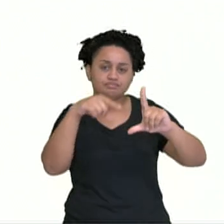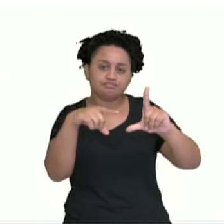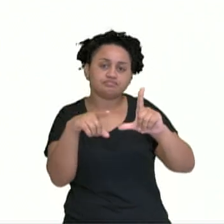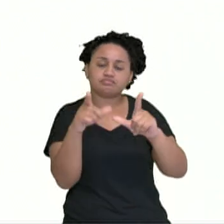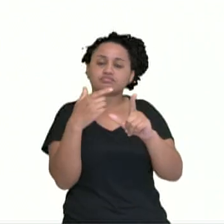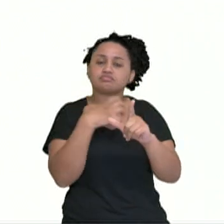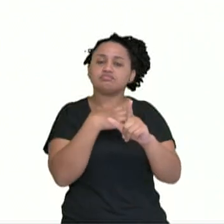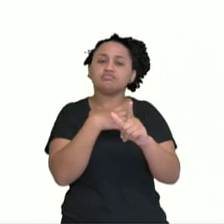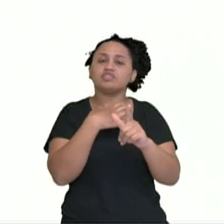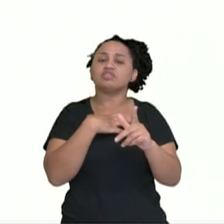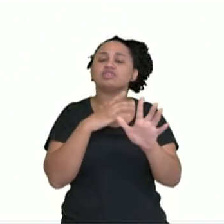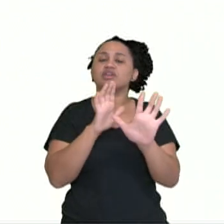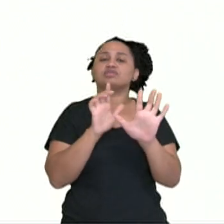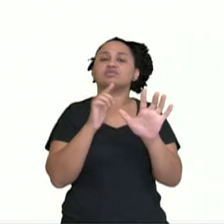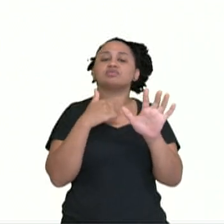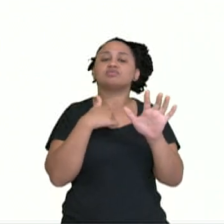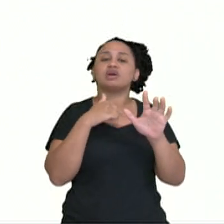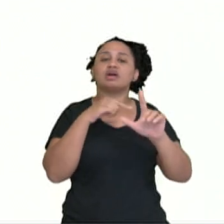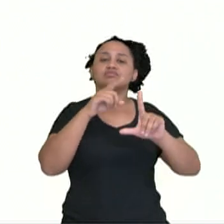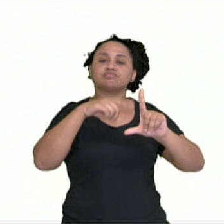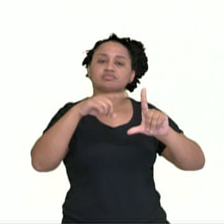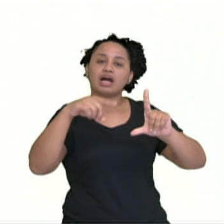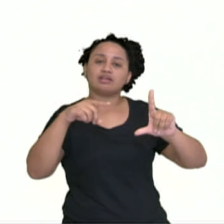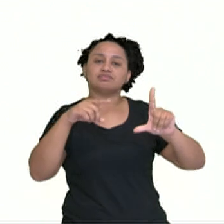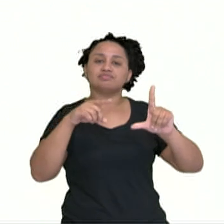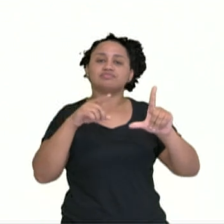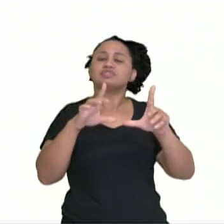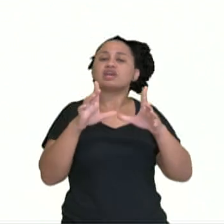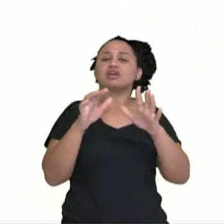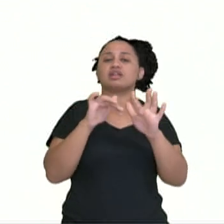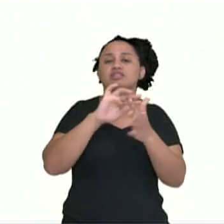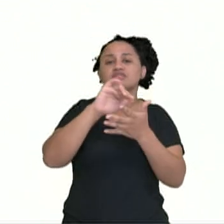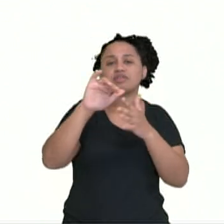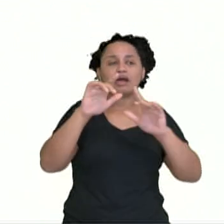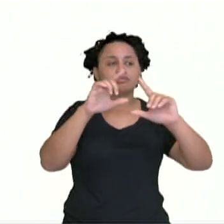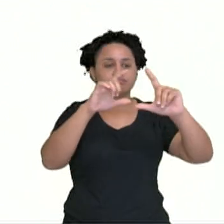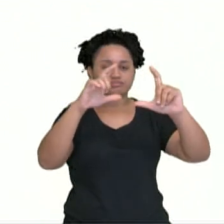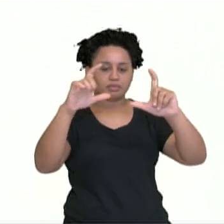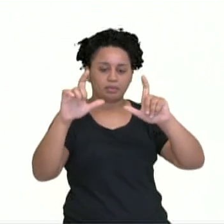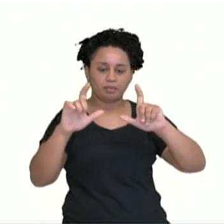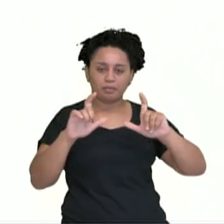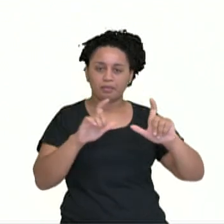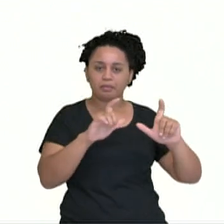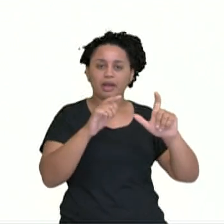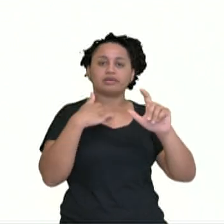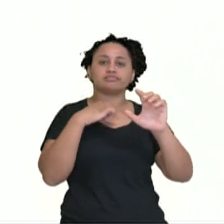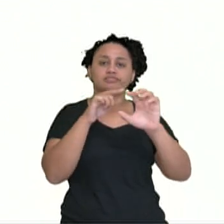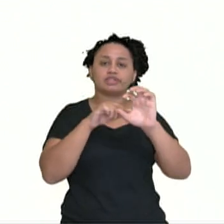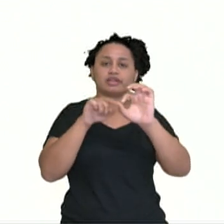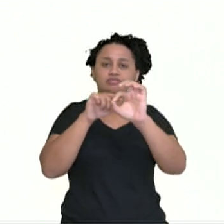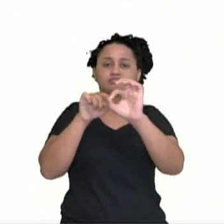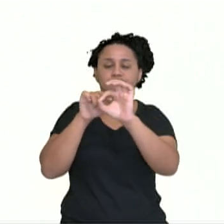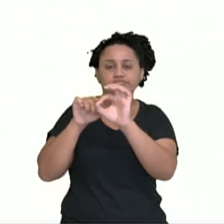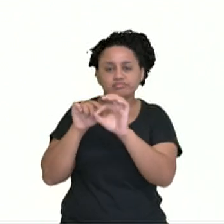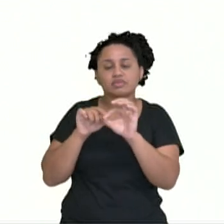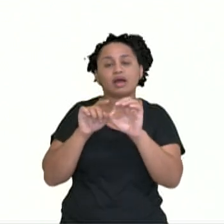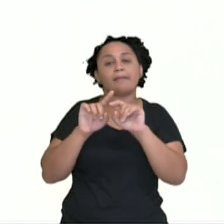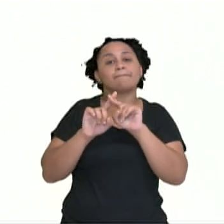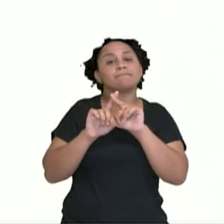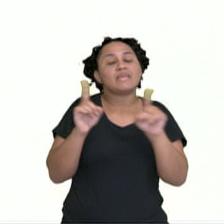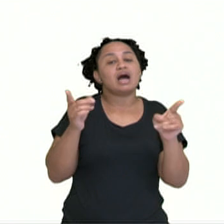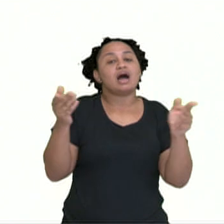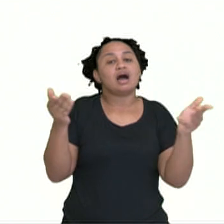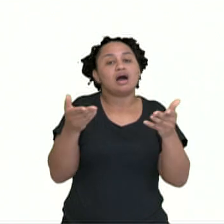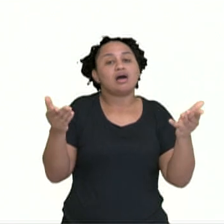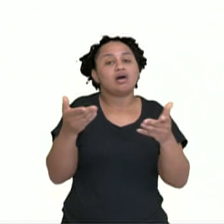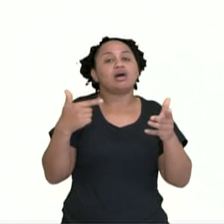na forma de conjuntos ali do diagrama de Venn, aqueles conjuntos representados ali com as bolinhas e tudo mais. Agora nós vamos